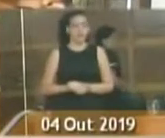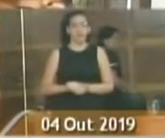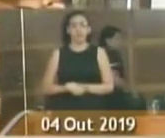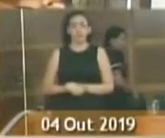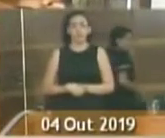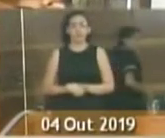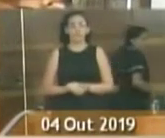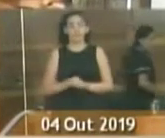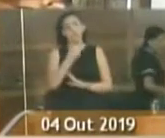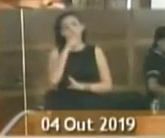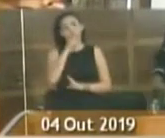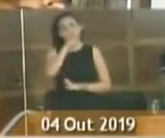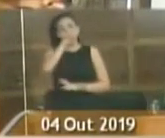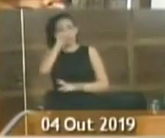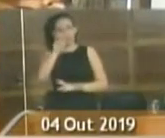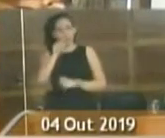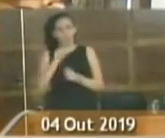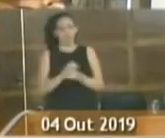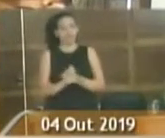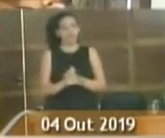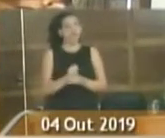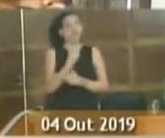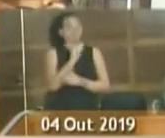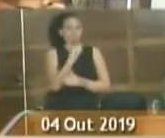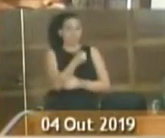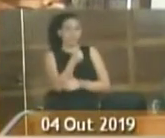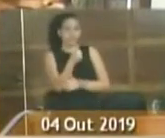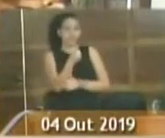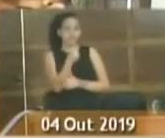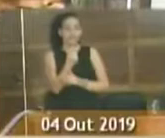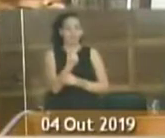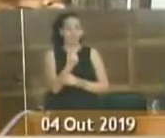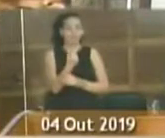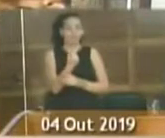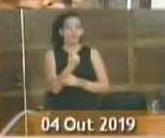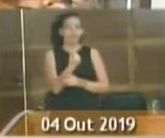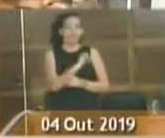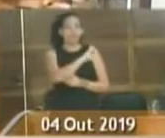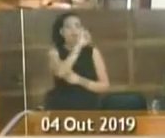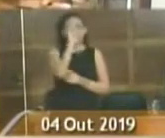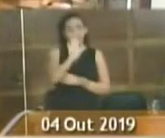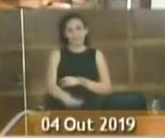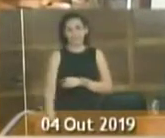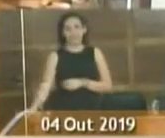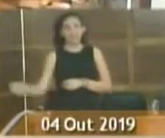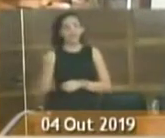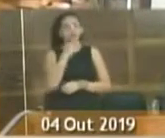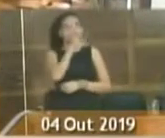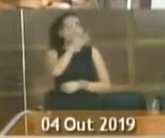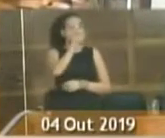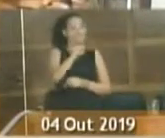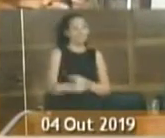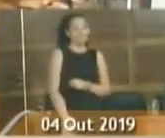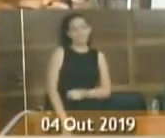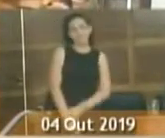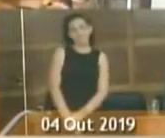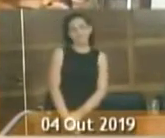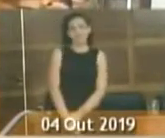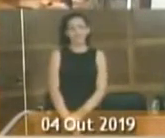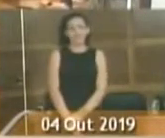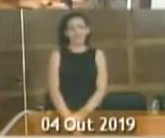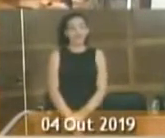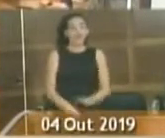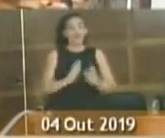Bom dia, tudo bem? Bom dia, criançada. Está todo mundo